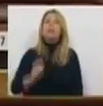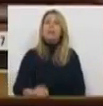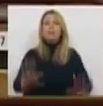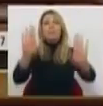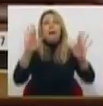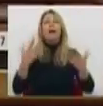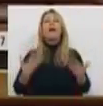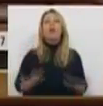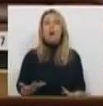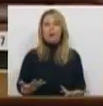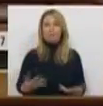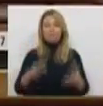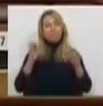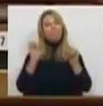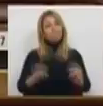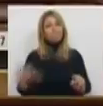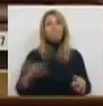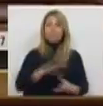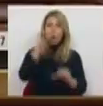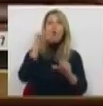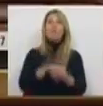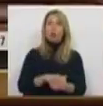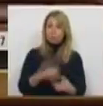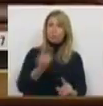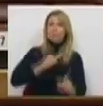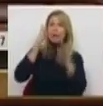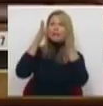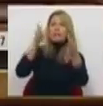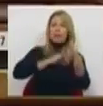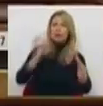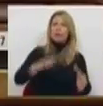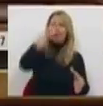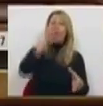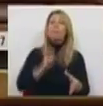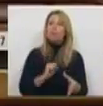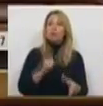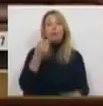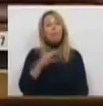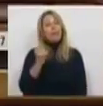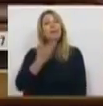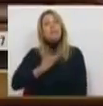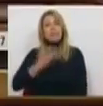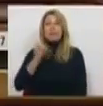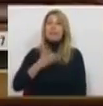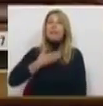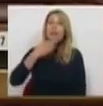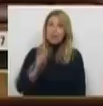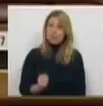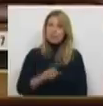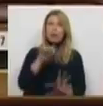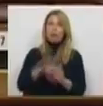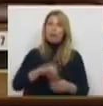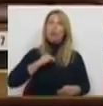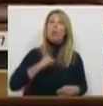agora, e este é um voto que nos deve merecer atenção, Sr. Primeiro-Ministro, PSD e CDS